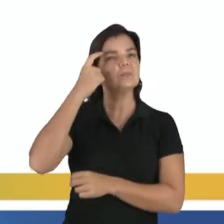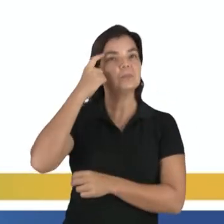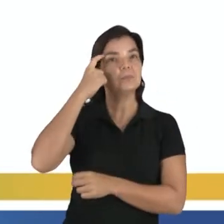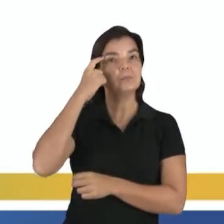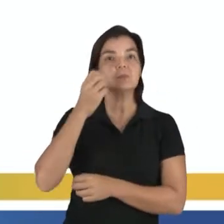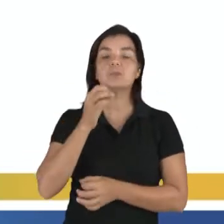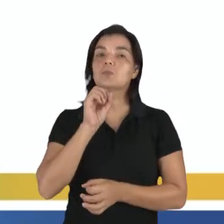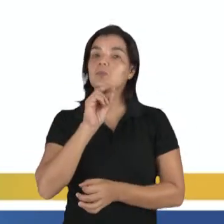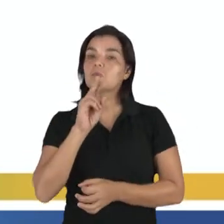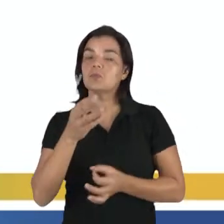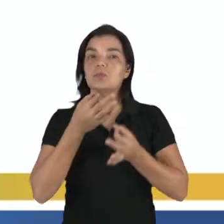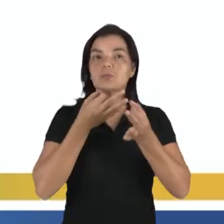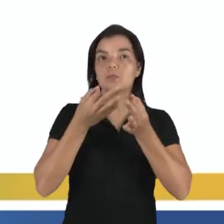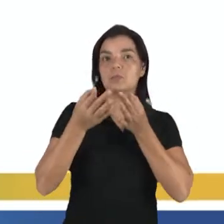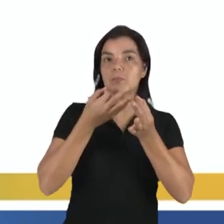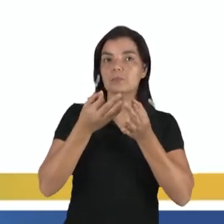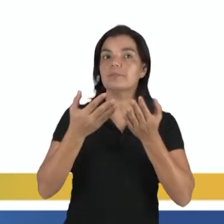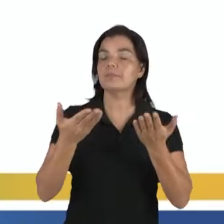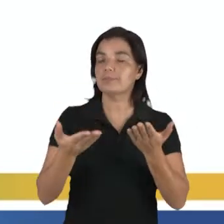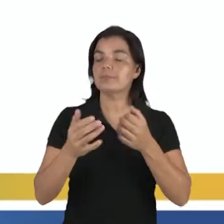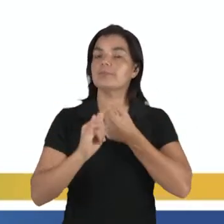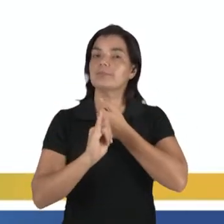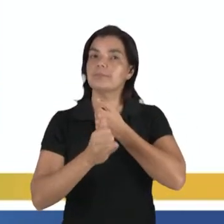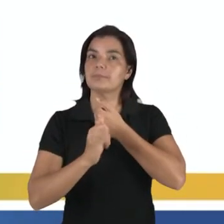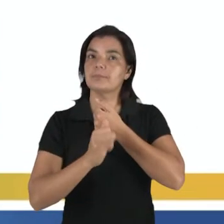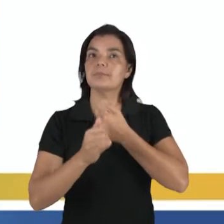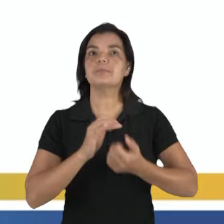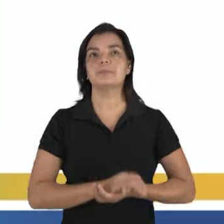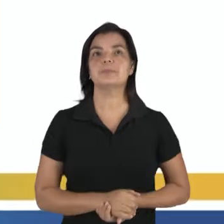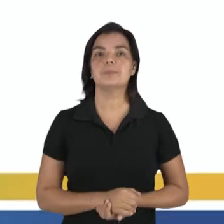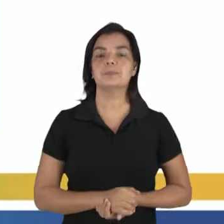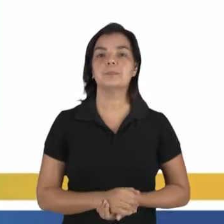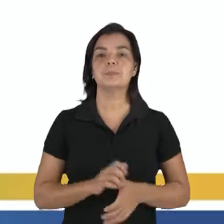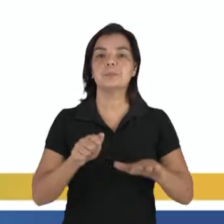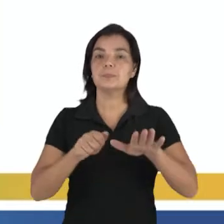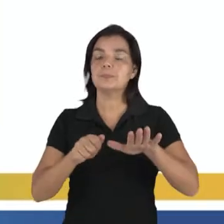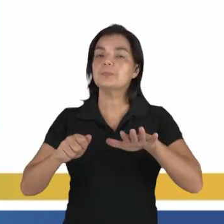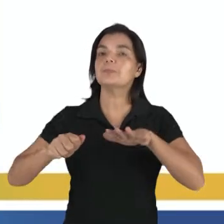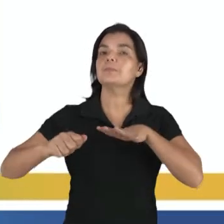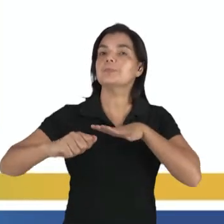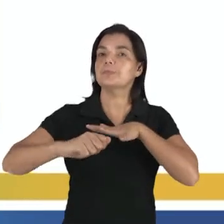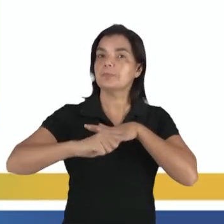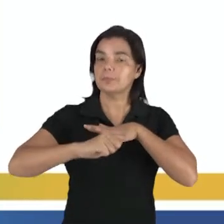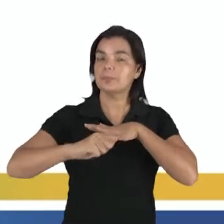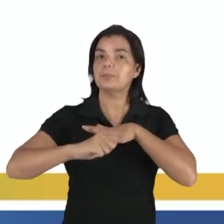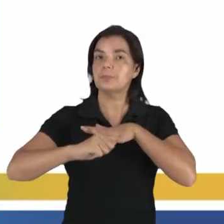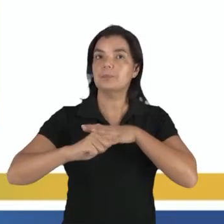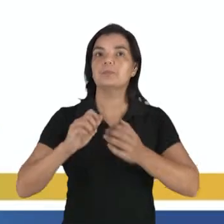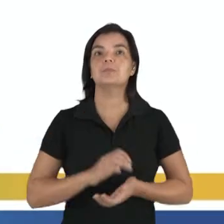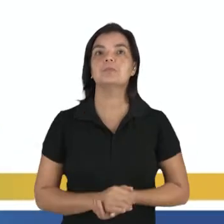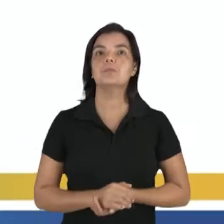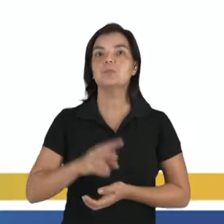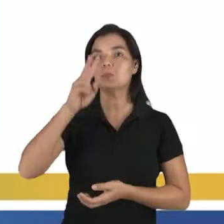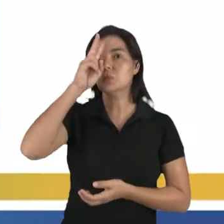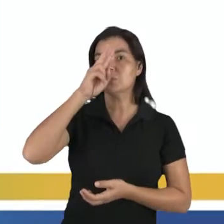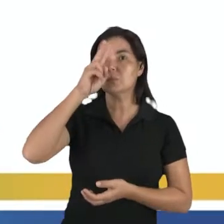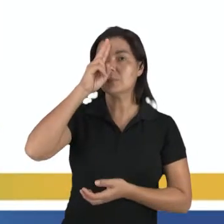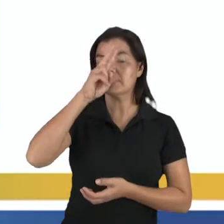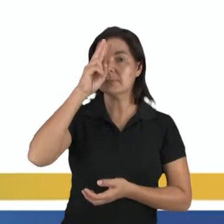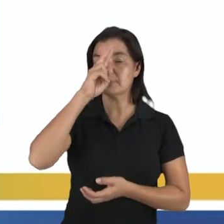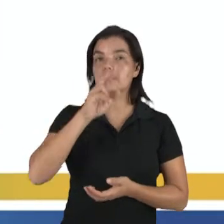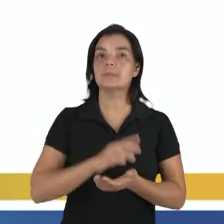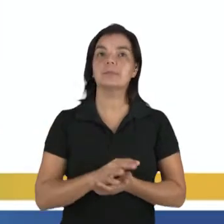longas reflexões ou argumentação desse tipo de crônica. Vamos ver um pouquinho o que é o enredo. O